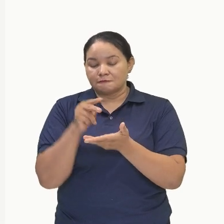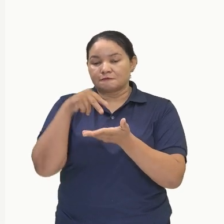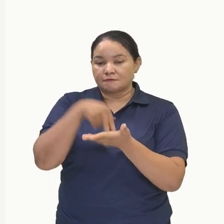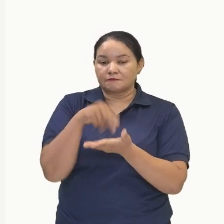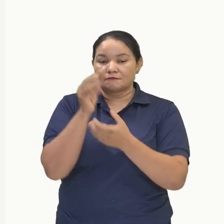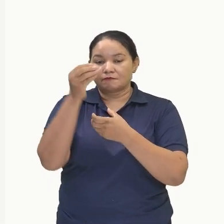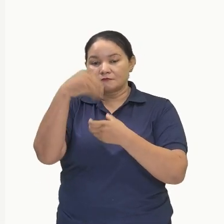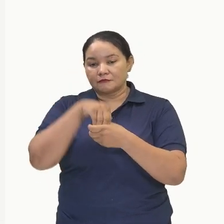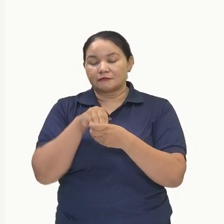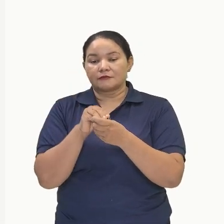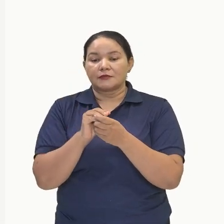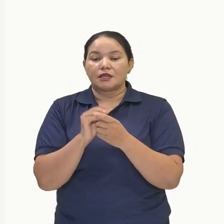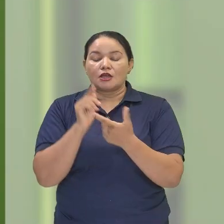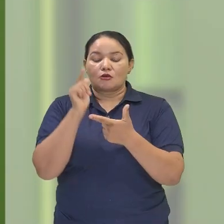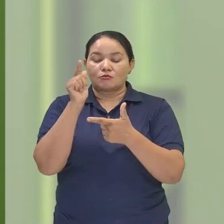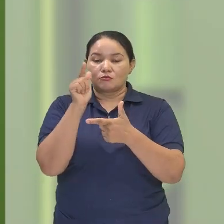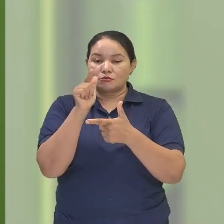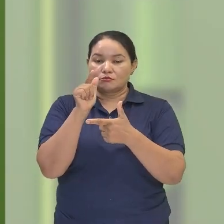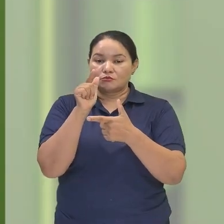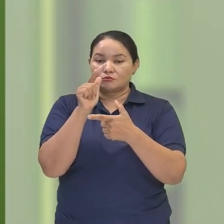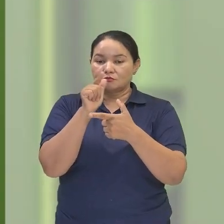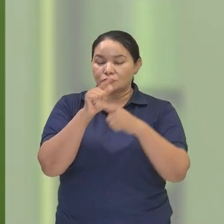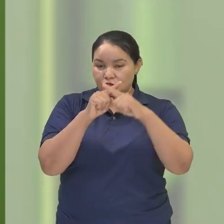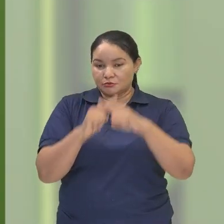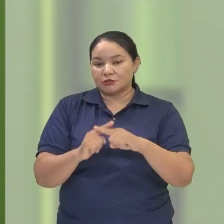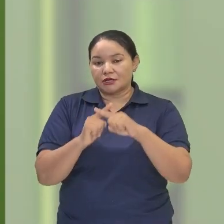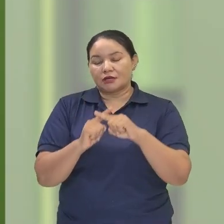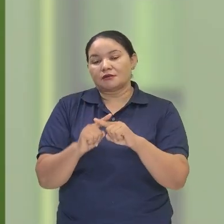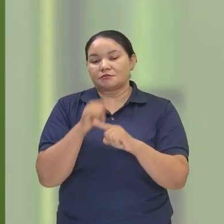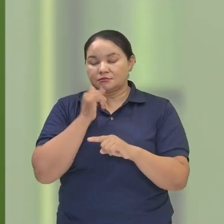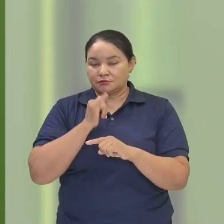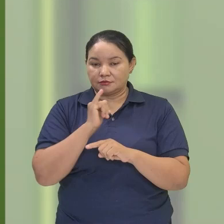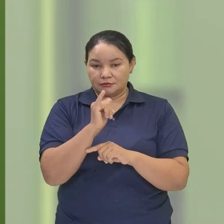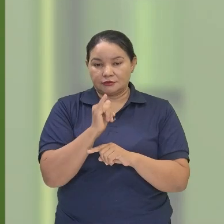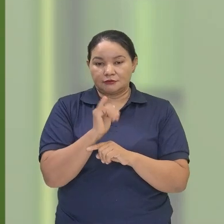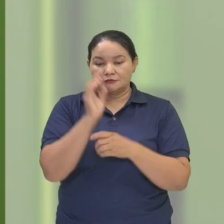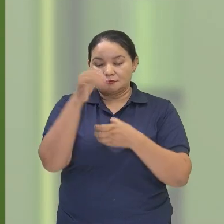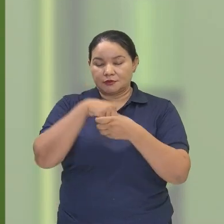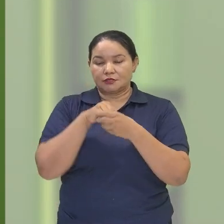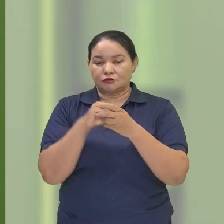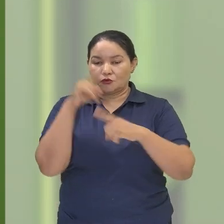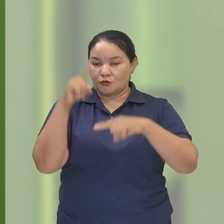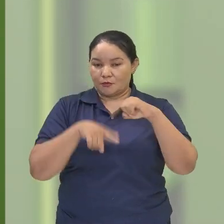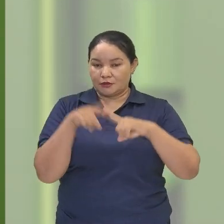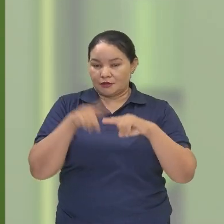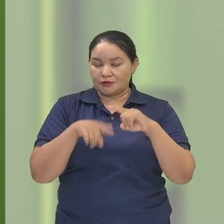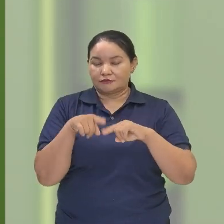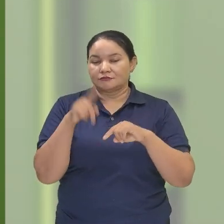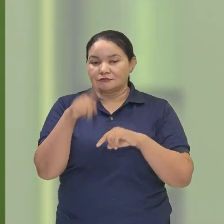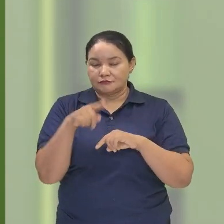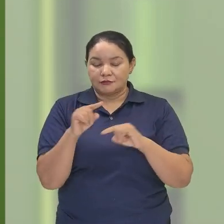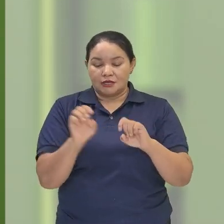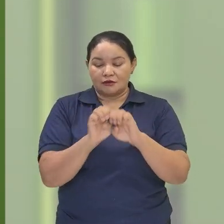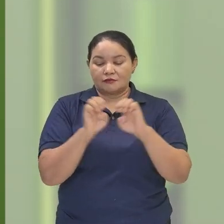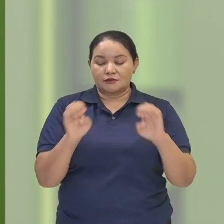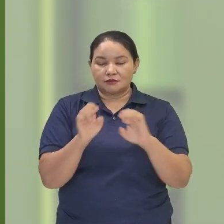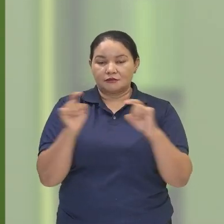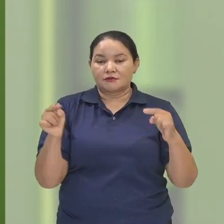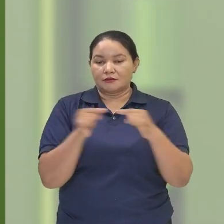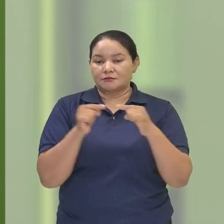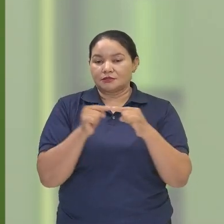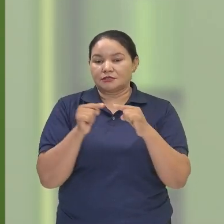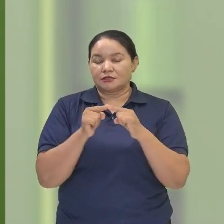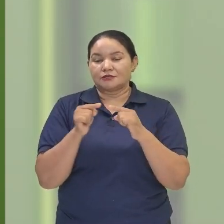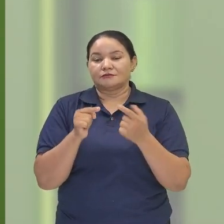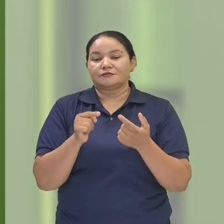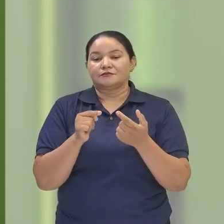interna multiplicada pela corrente elétrica que passa pelo aparelho. Então, essa é a equação dos geradores. Tá bom? Dos geradores